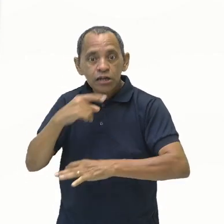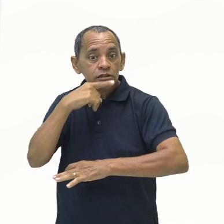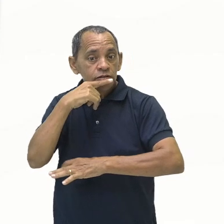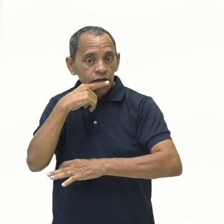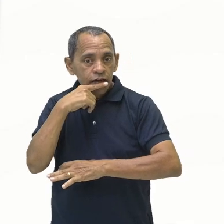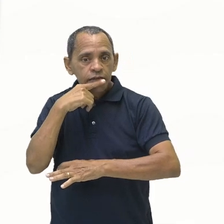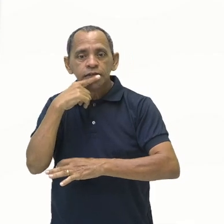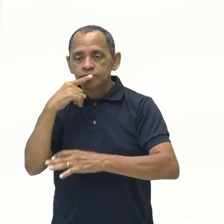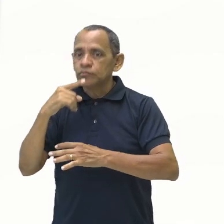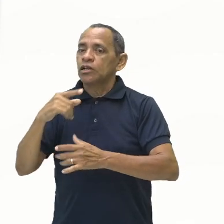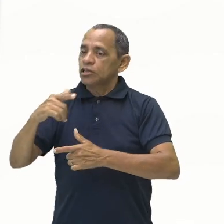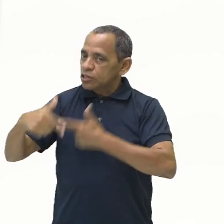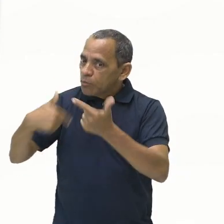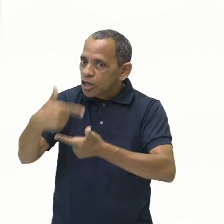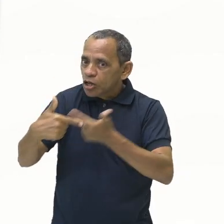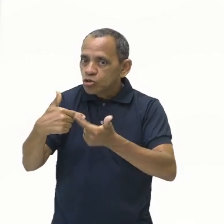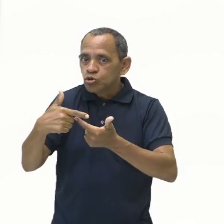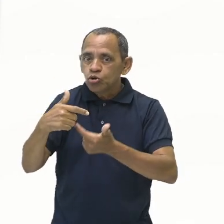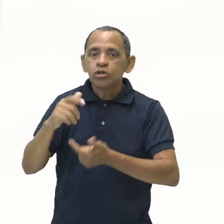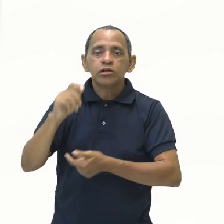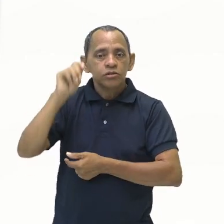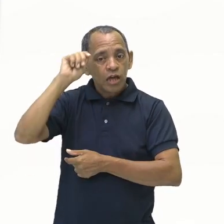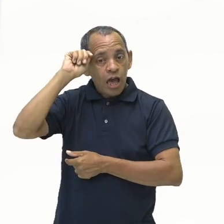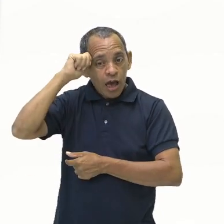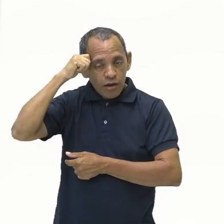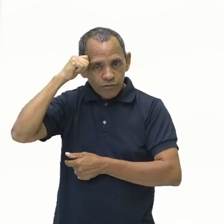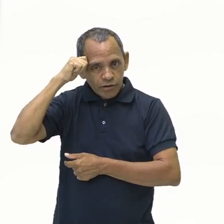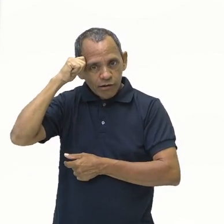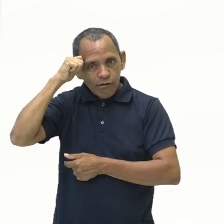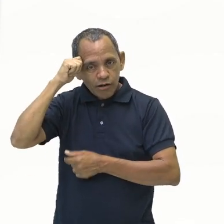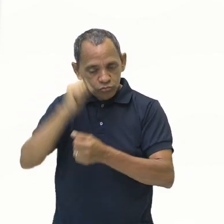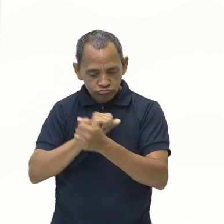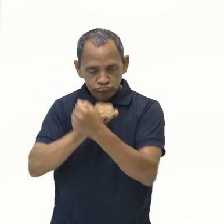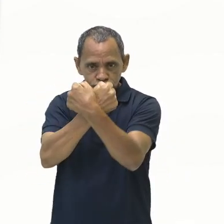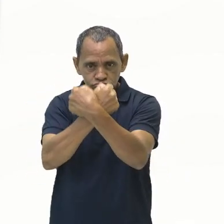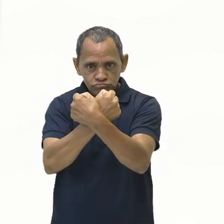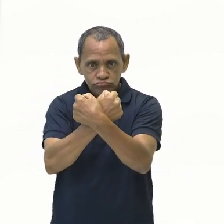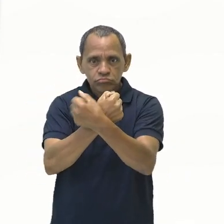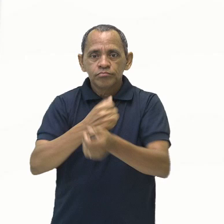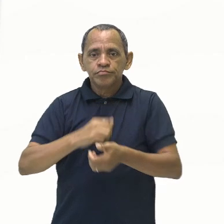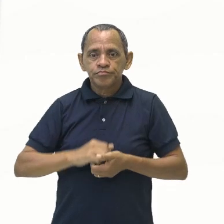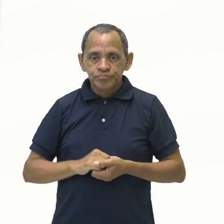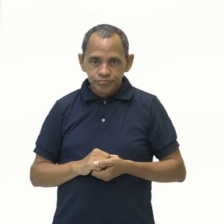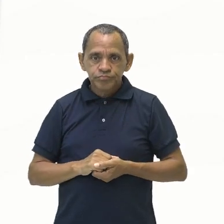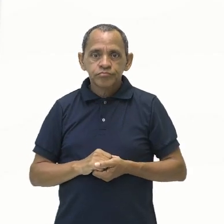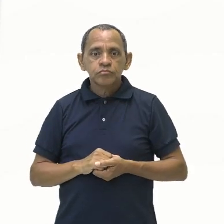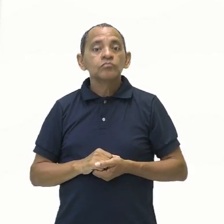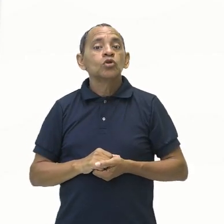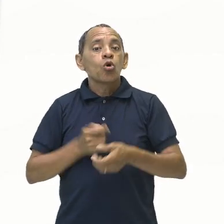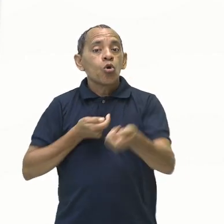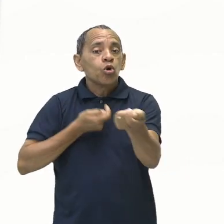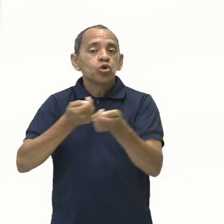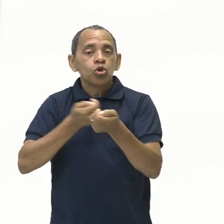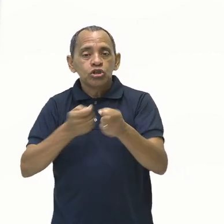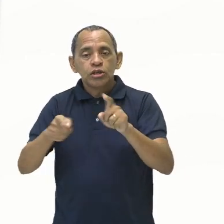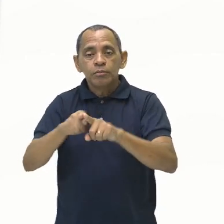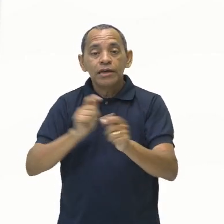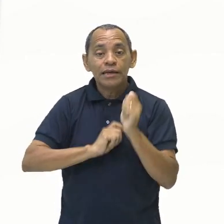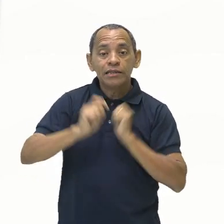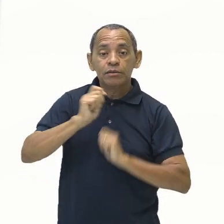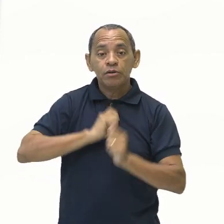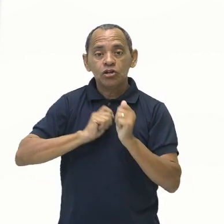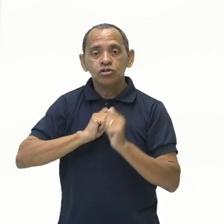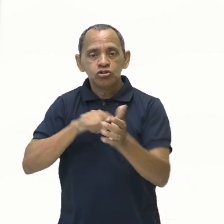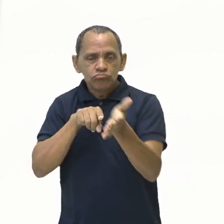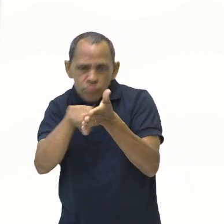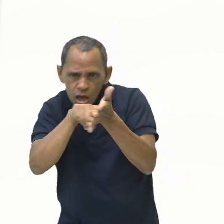ser a mão de obra do africano, certo? Temos o controle administrativo e fiscal. O que seria esse